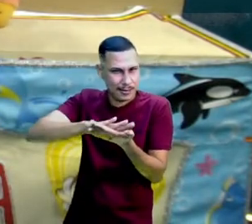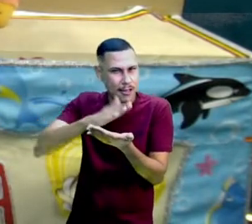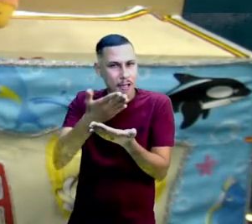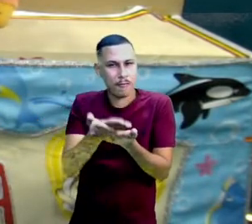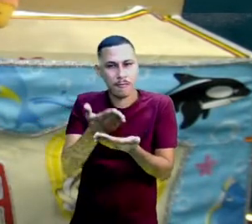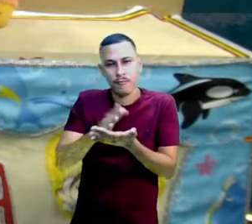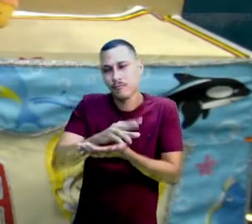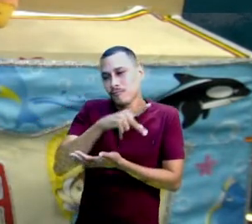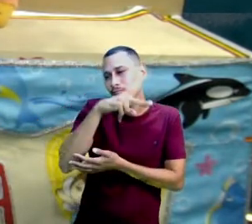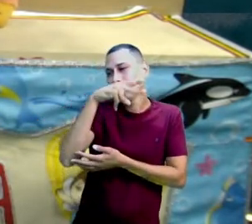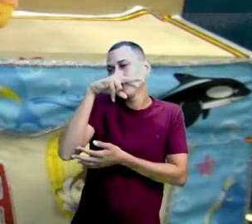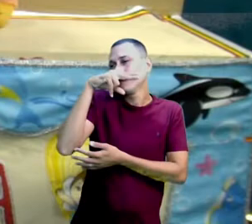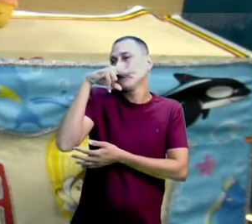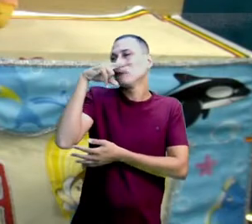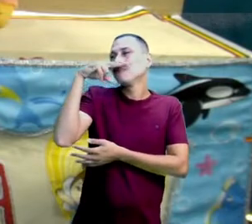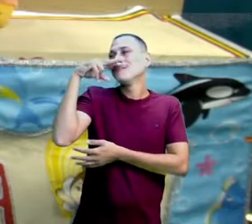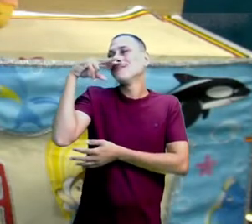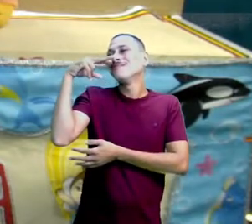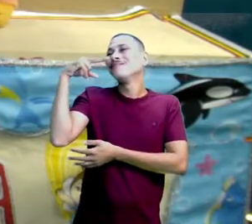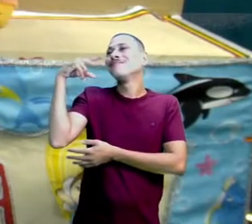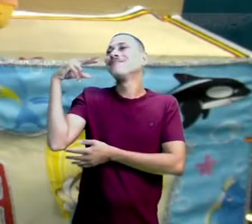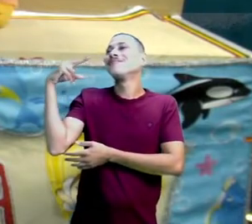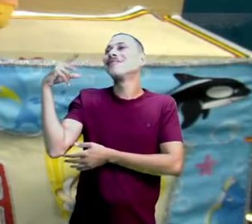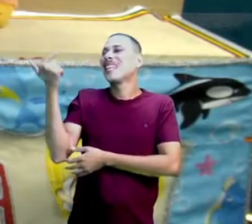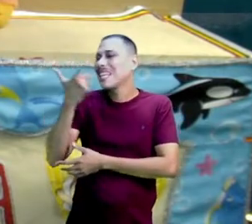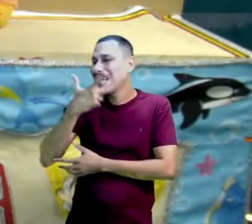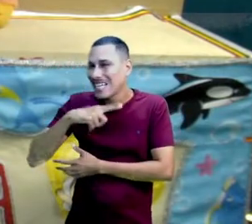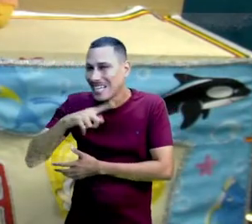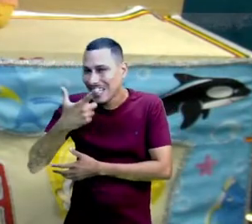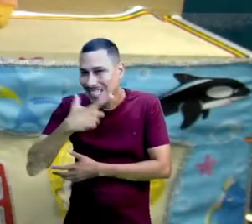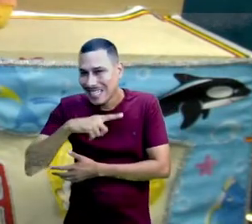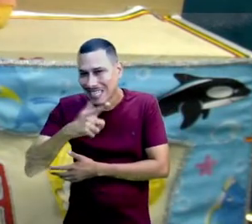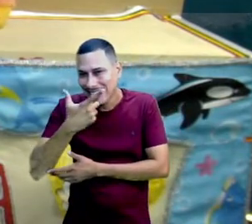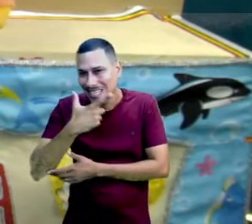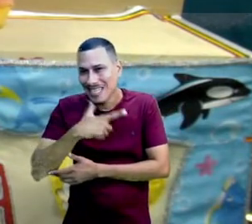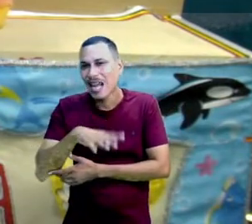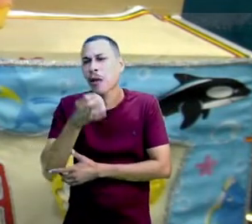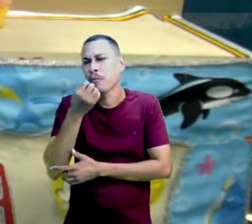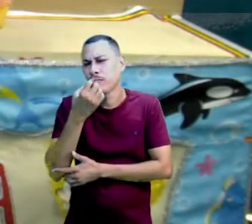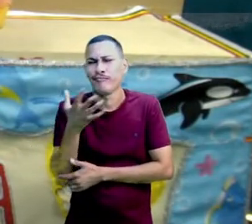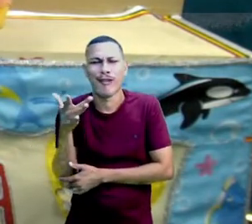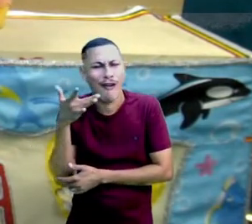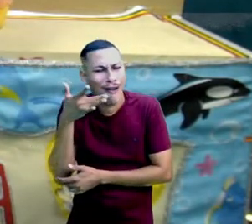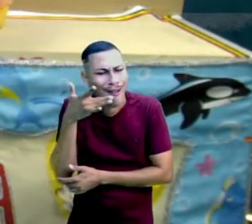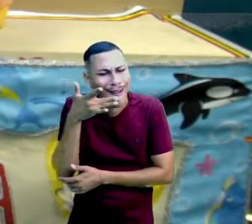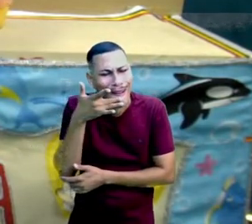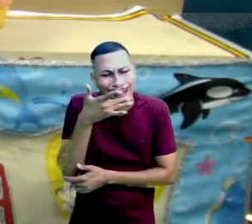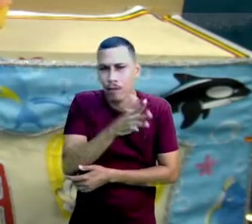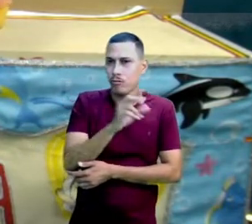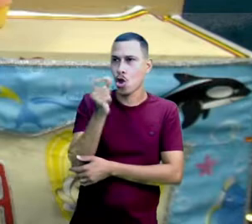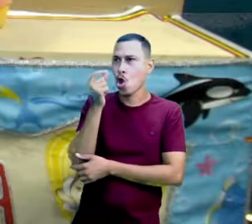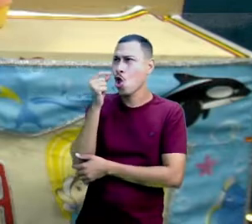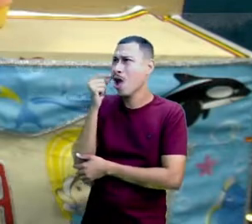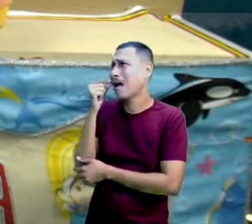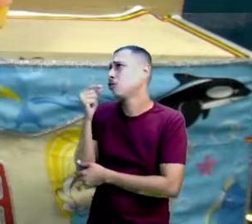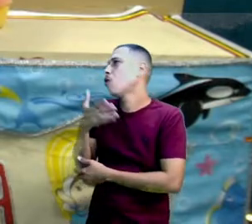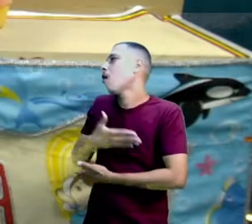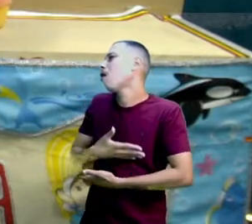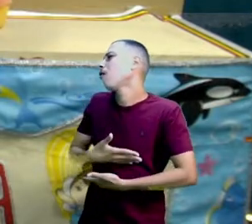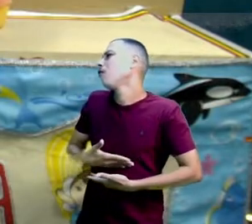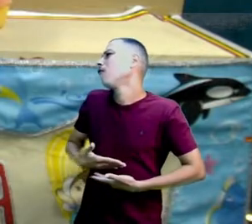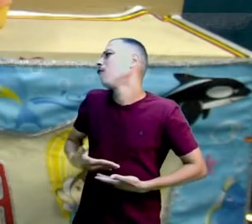E o cheiro do queijo leiturinha. É muito bom. E aquele rato não aguentava mais